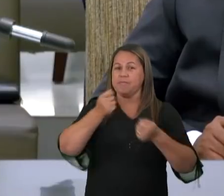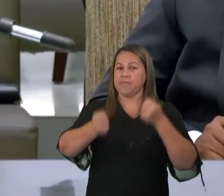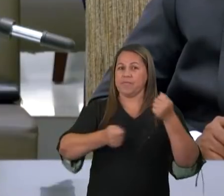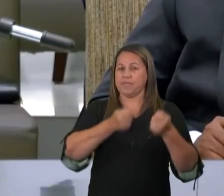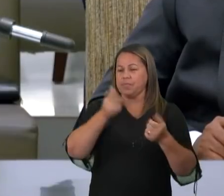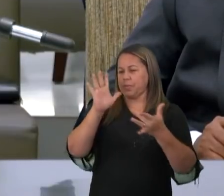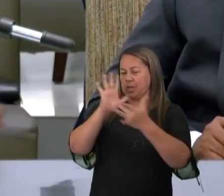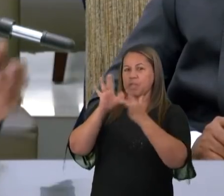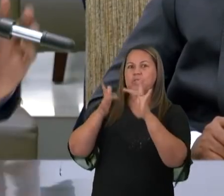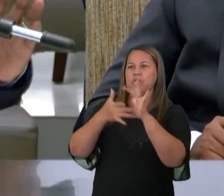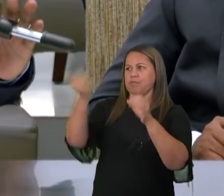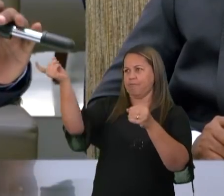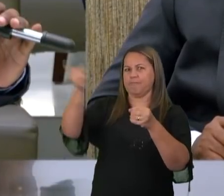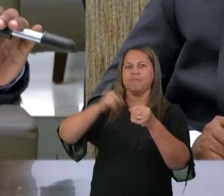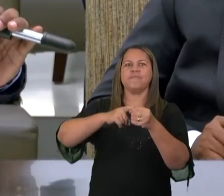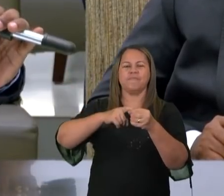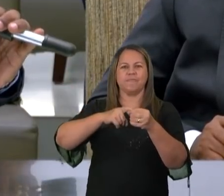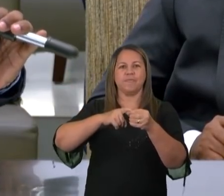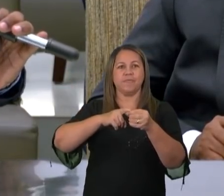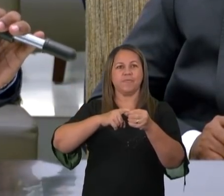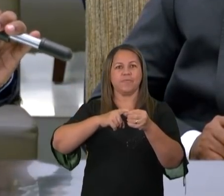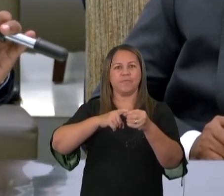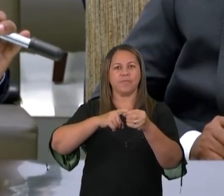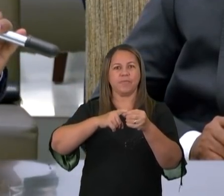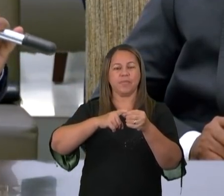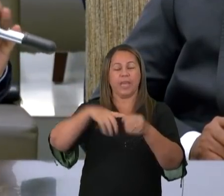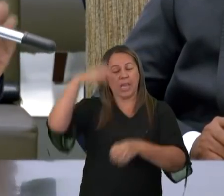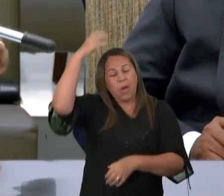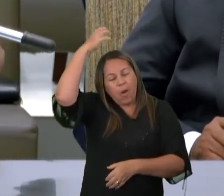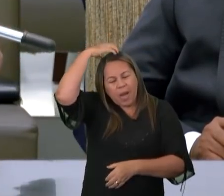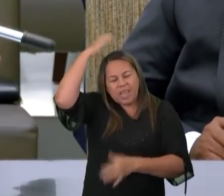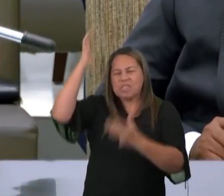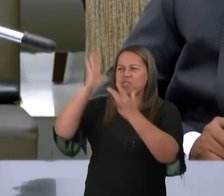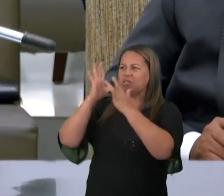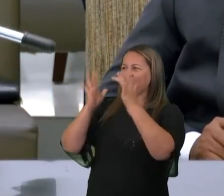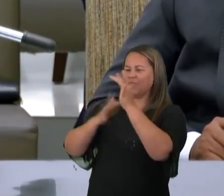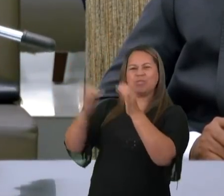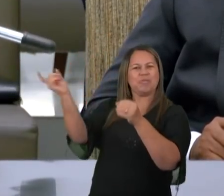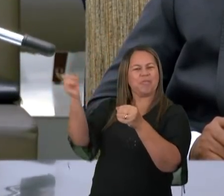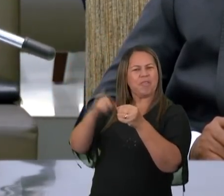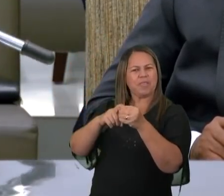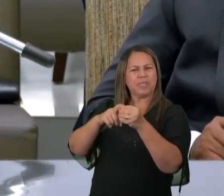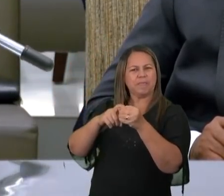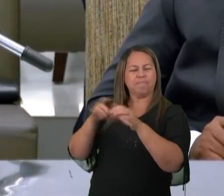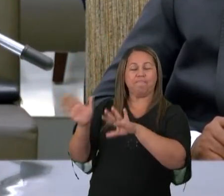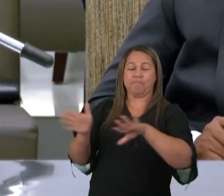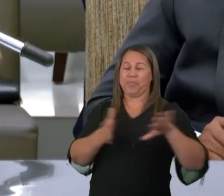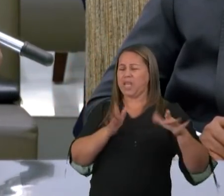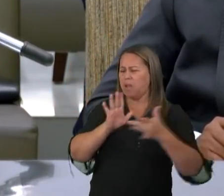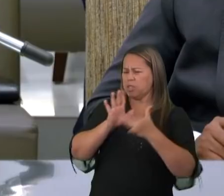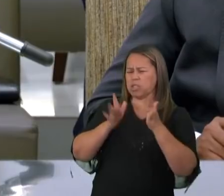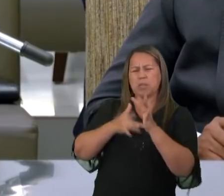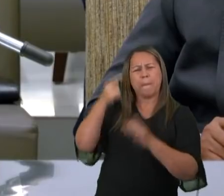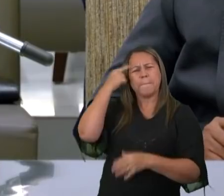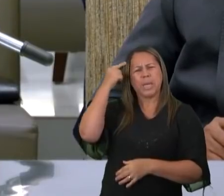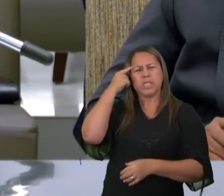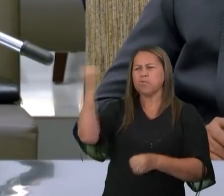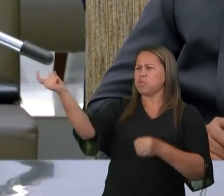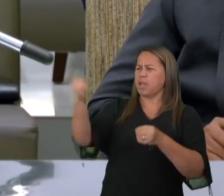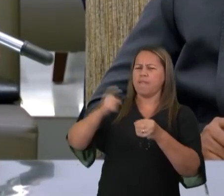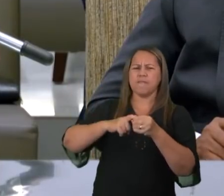Jesus vai voltar, de que o Rei está voltando. E Jesus, quando pensou na sua volta, Ele falou algo, irmãos,